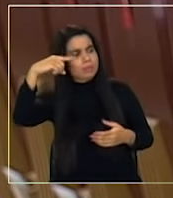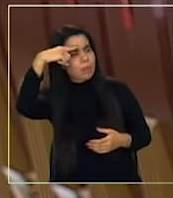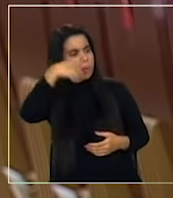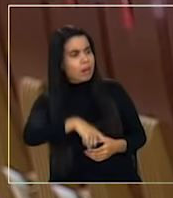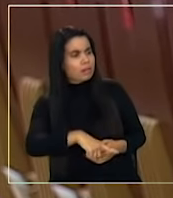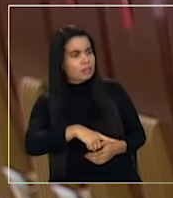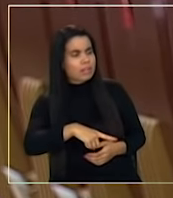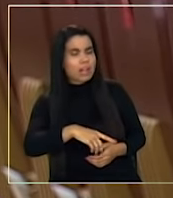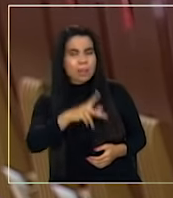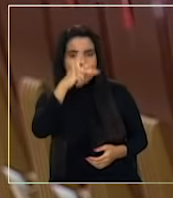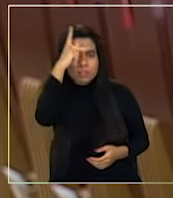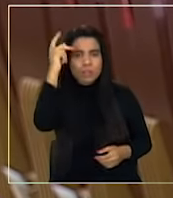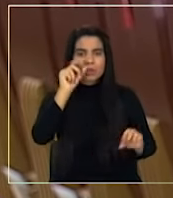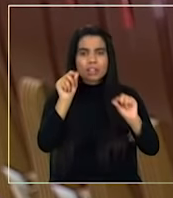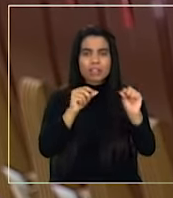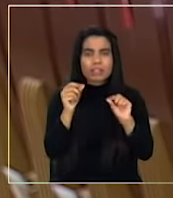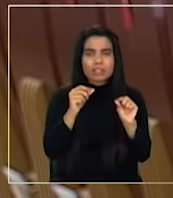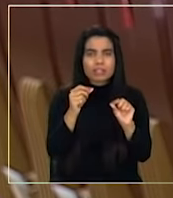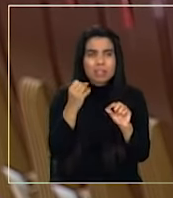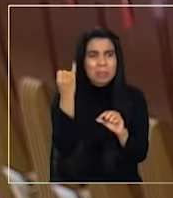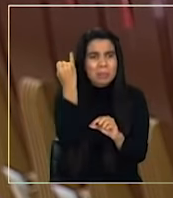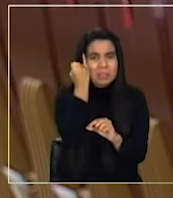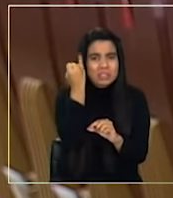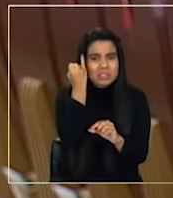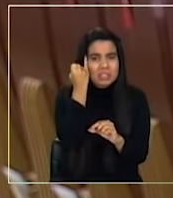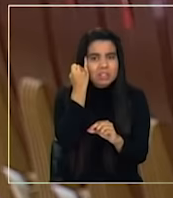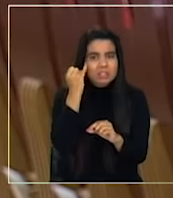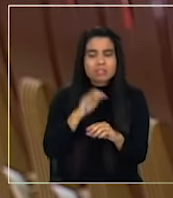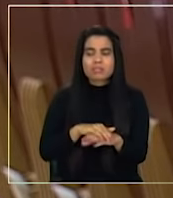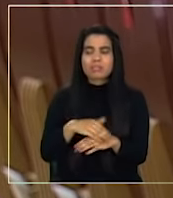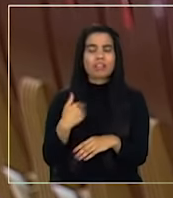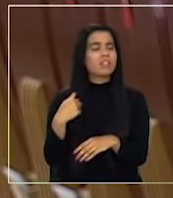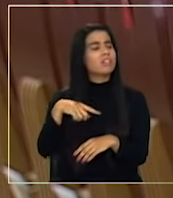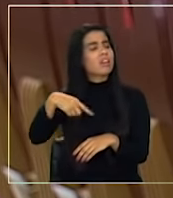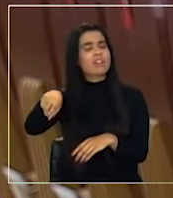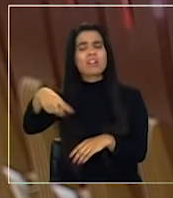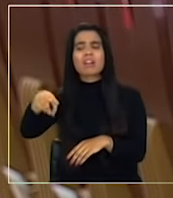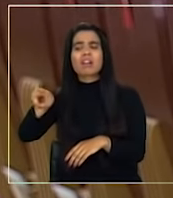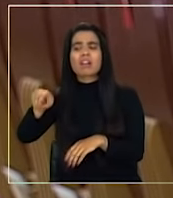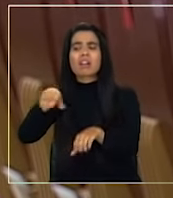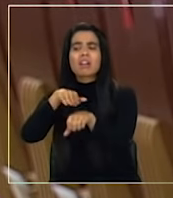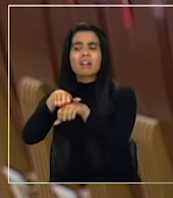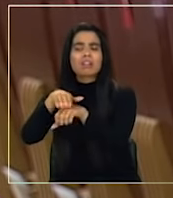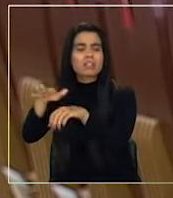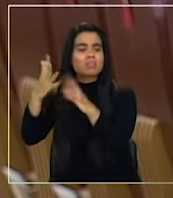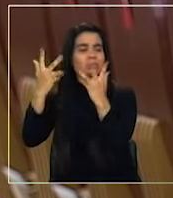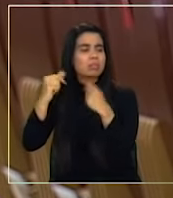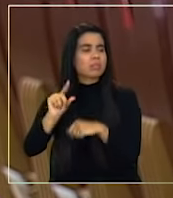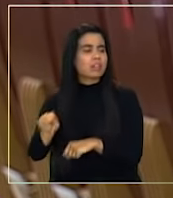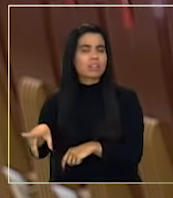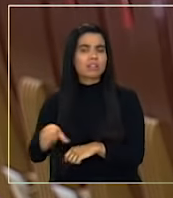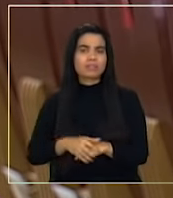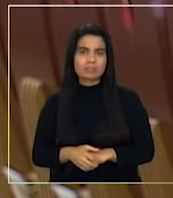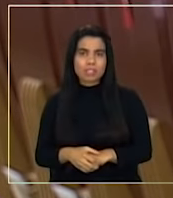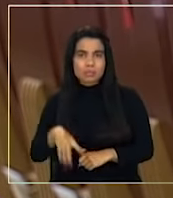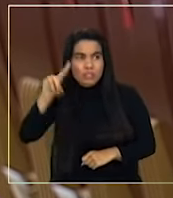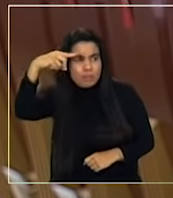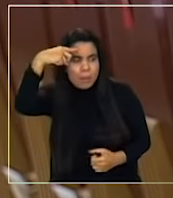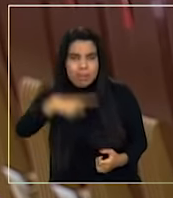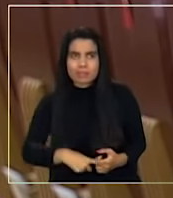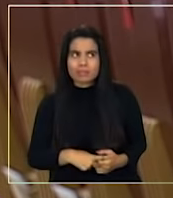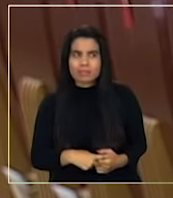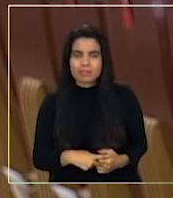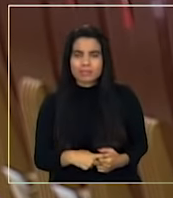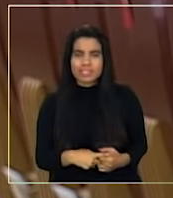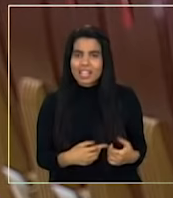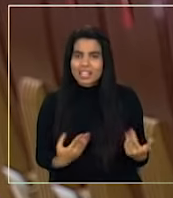Né? Antes de falar com Deus, vai falar com a formiga. Deus manda o preguiçoso fazer. Então, quando ele